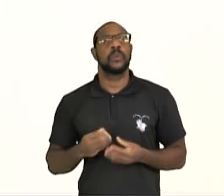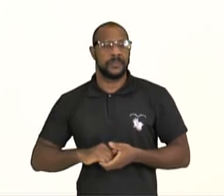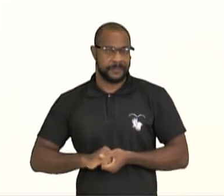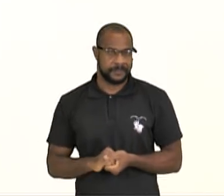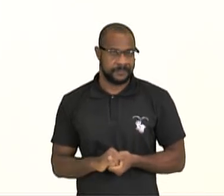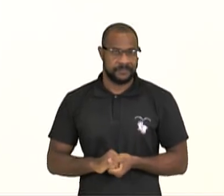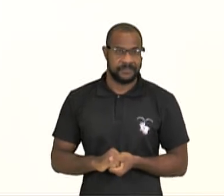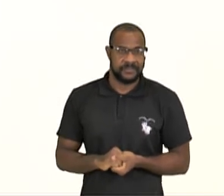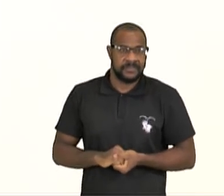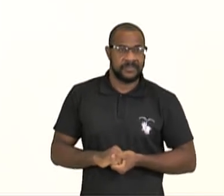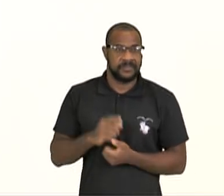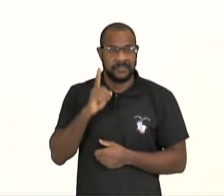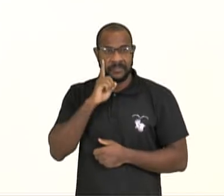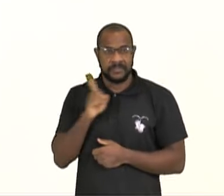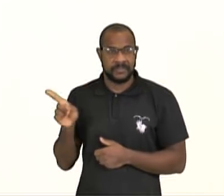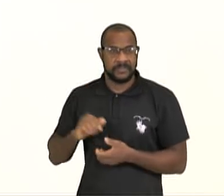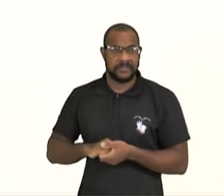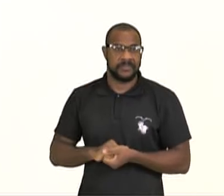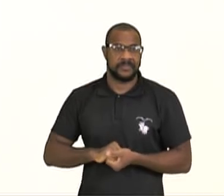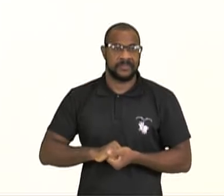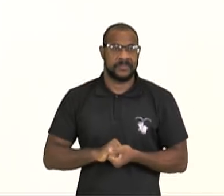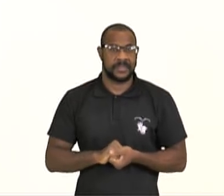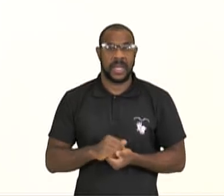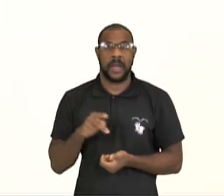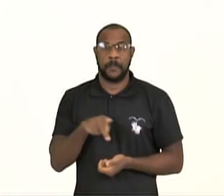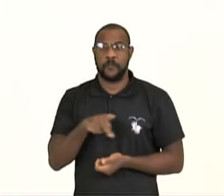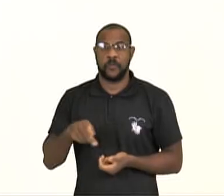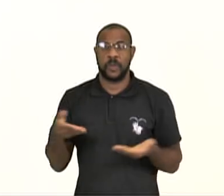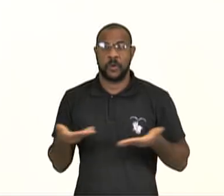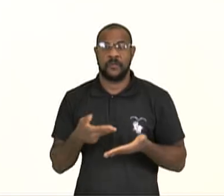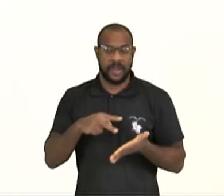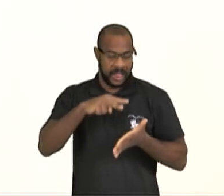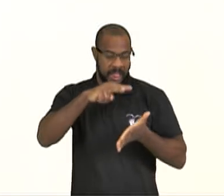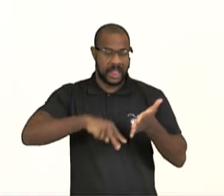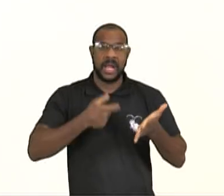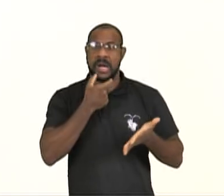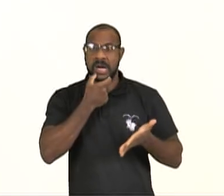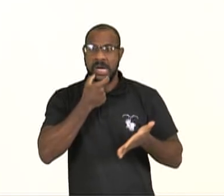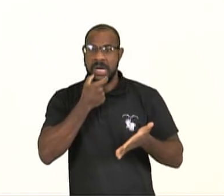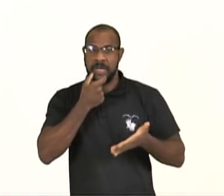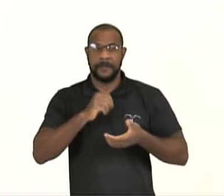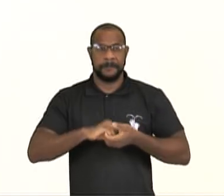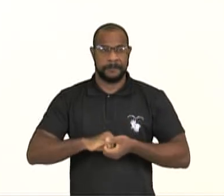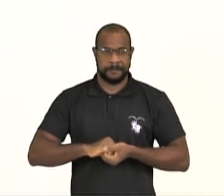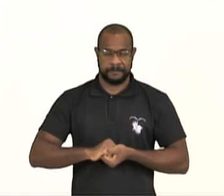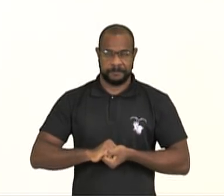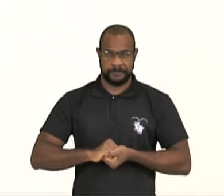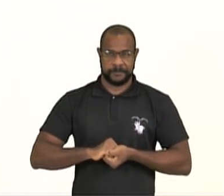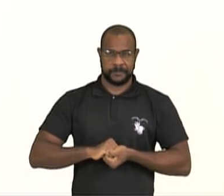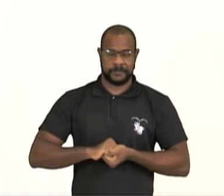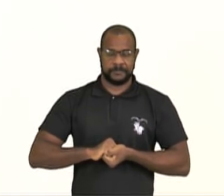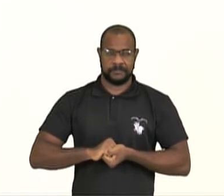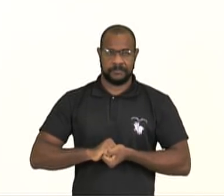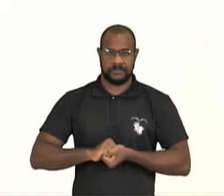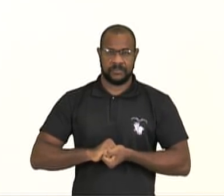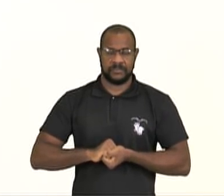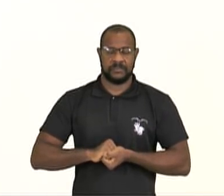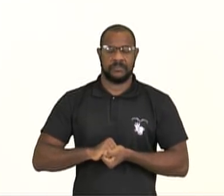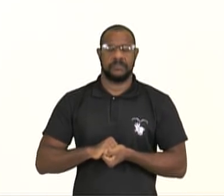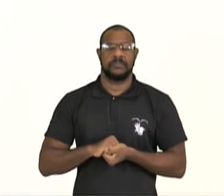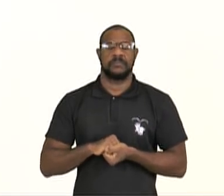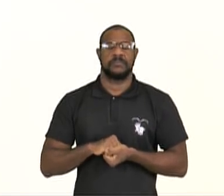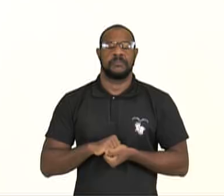My mom is 45 years old. She is tall and